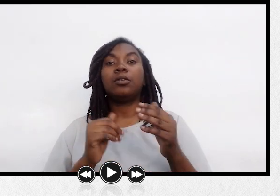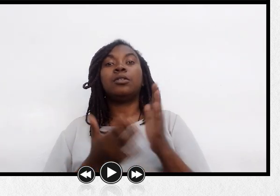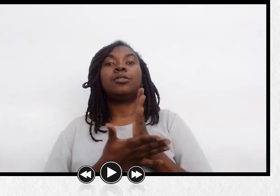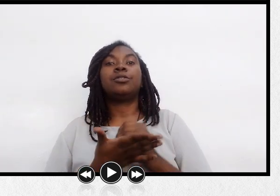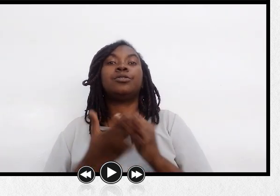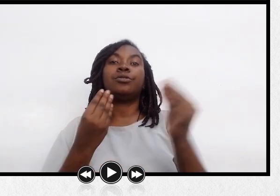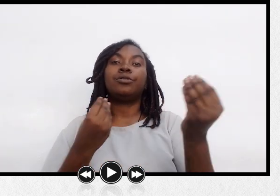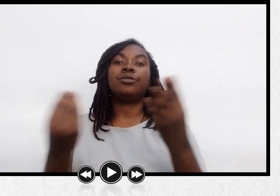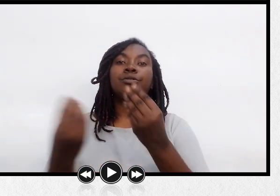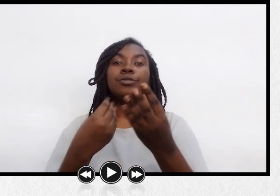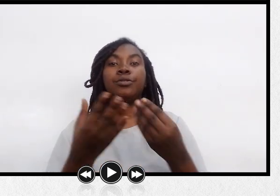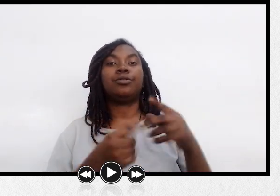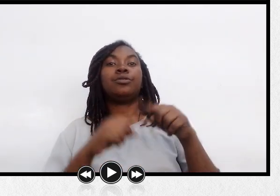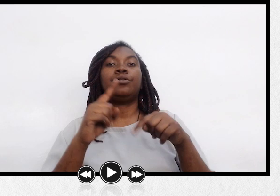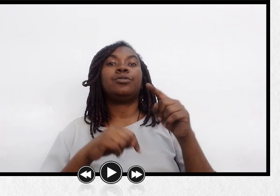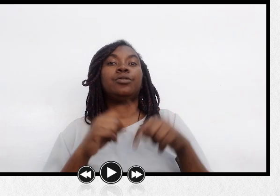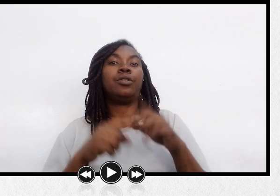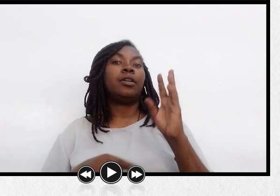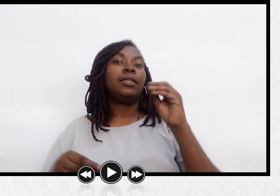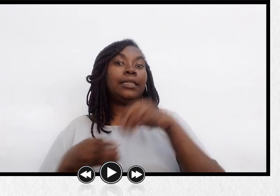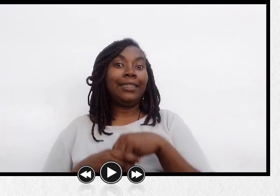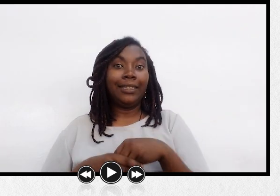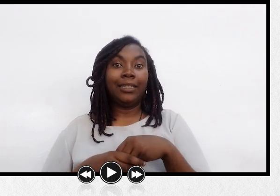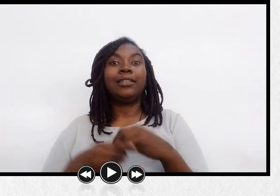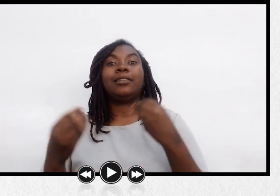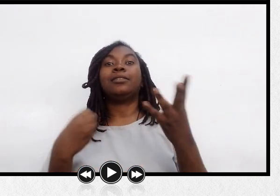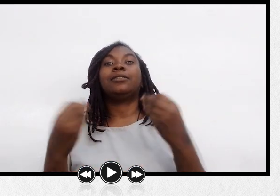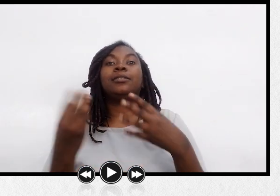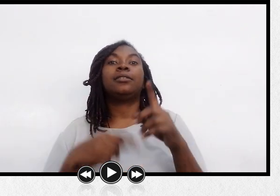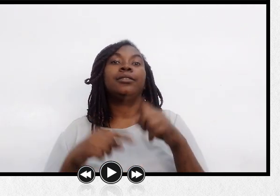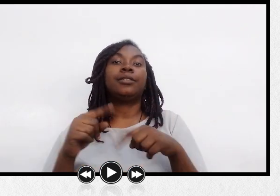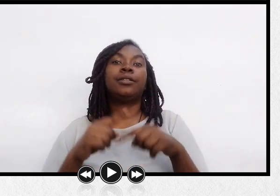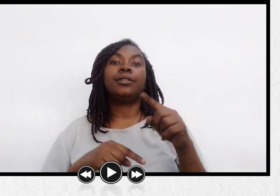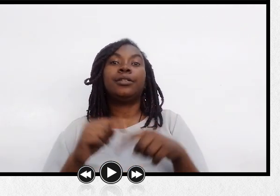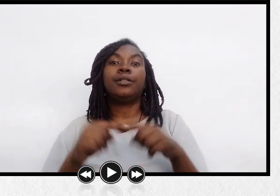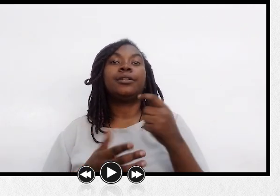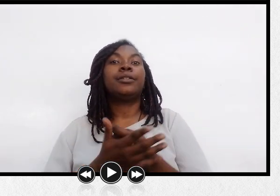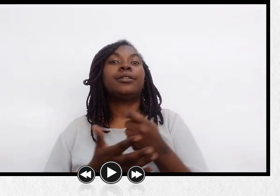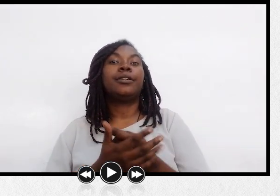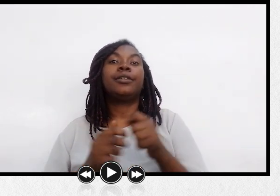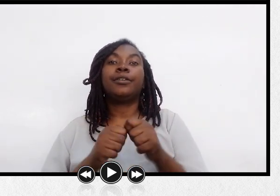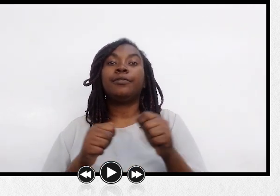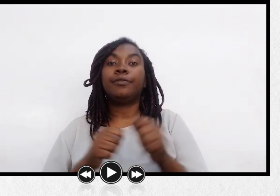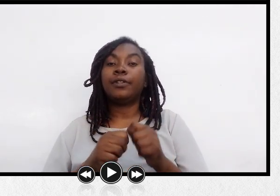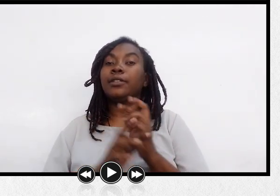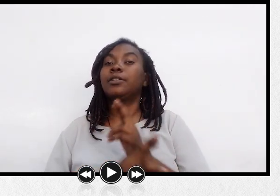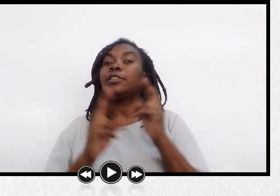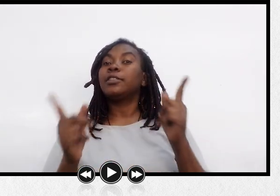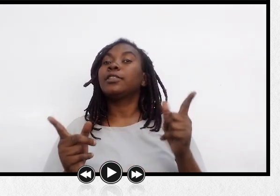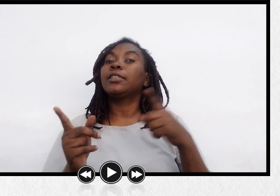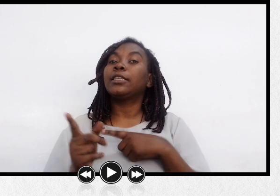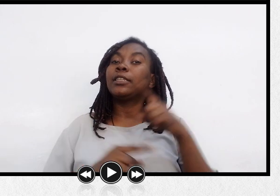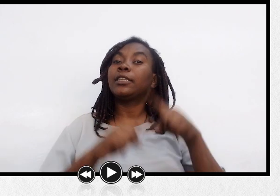de recurso. Só que dentro dessa distribuição de recursos, temos que fazer uma distinção aí. Nós